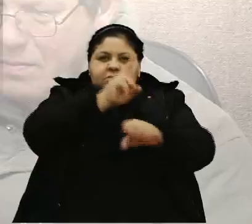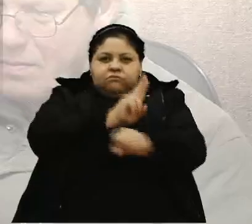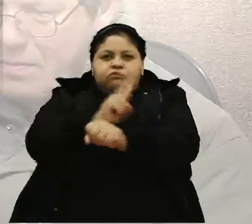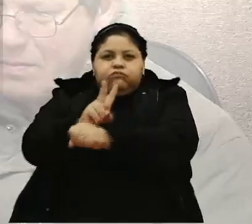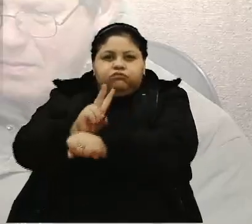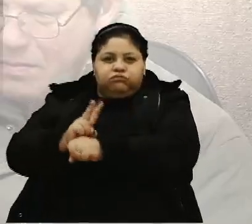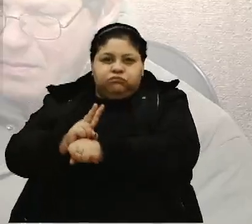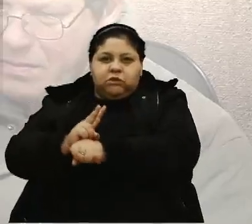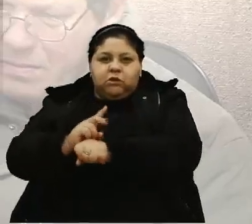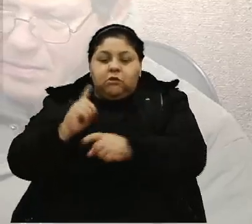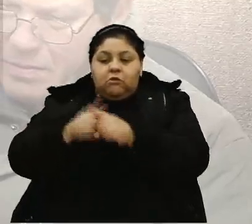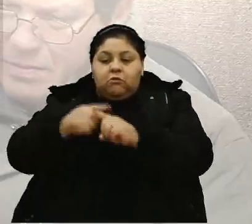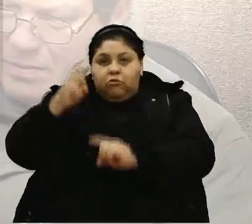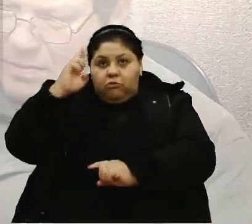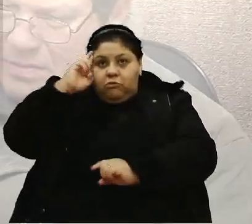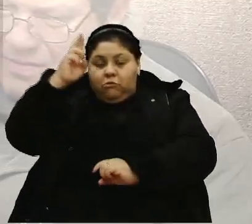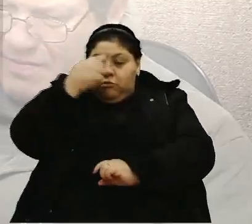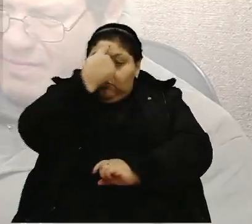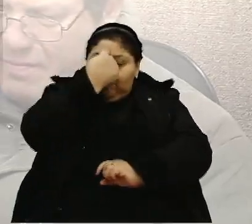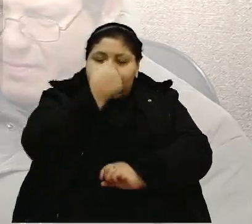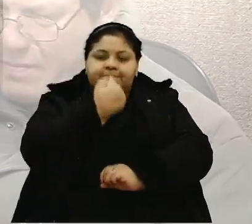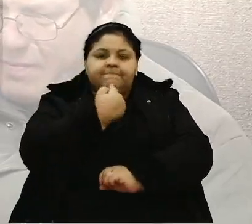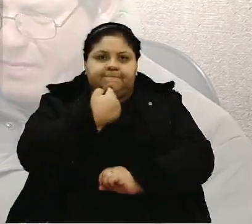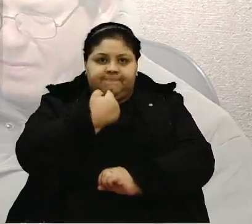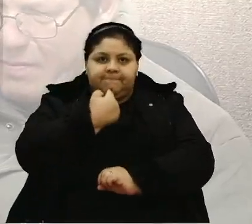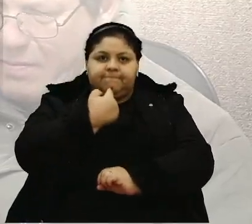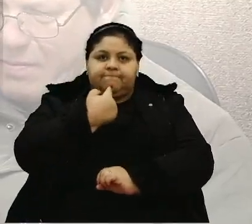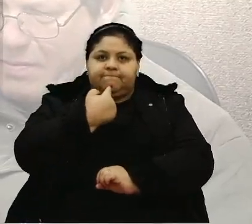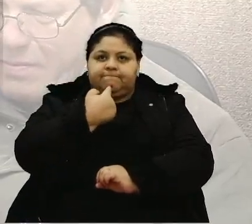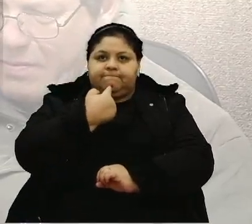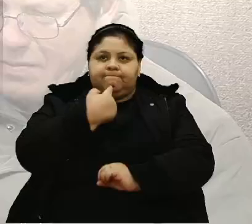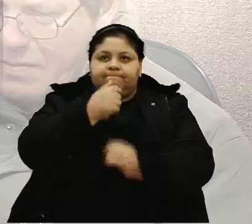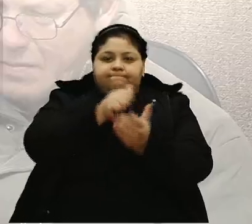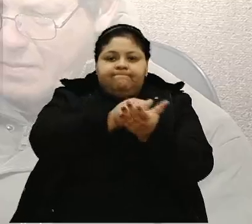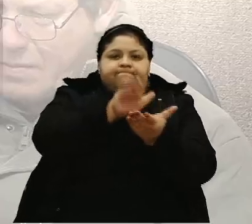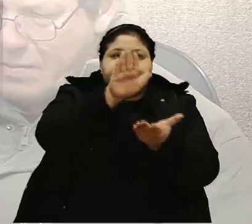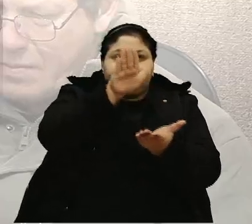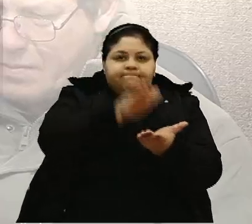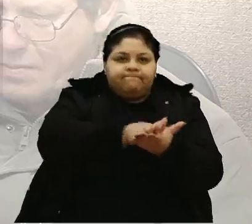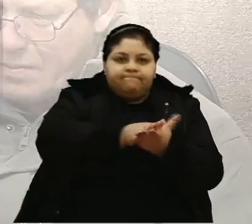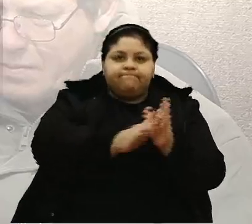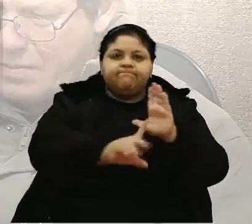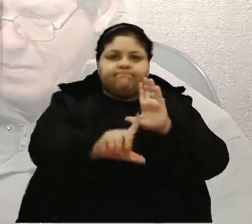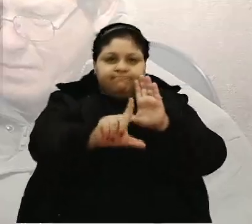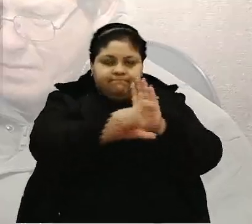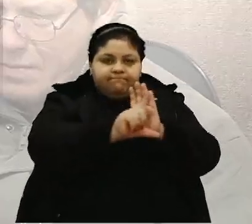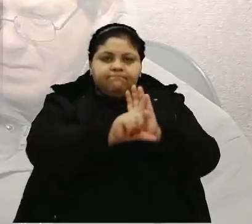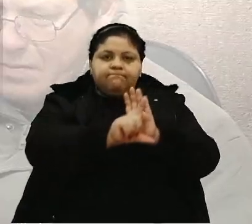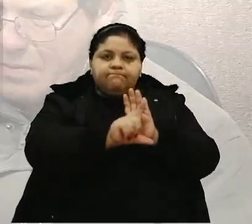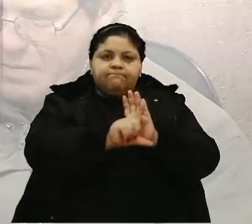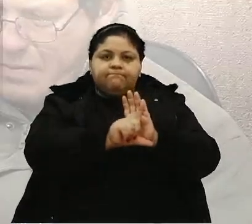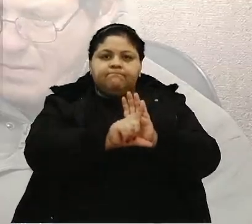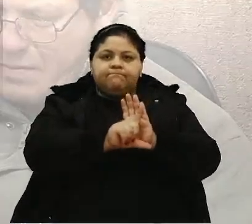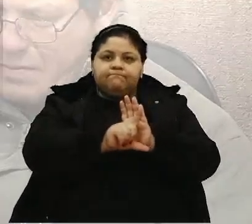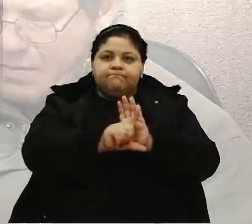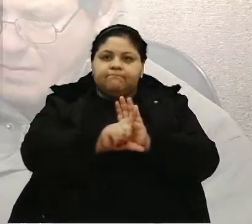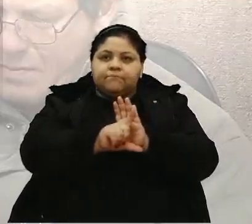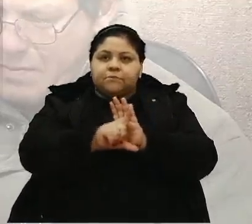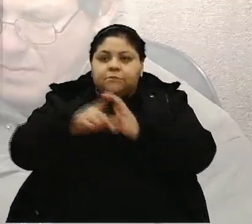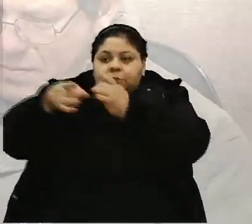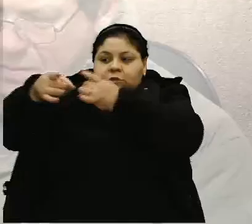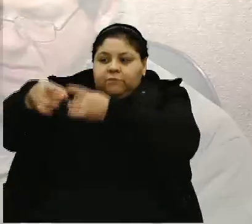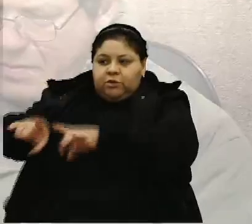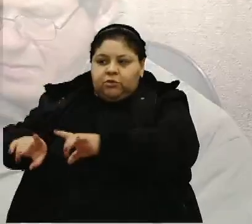seus tutores serão identificados e punidos na forma vigente da lei, em caso de abandono ou